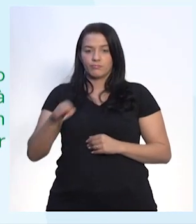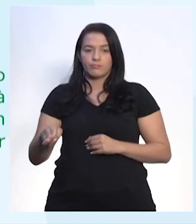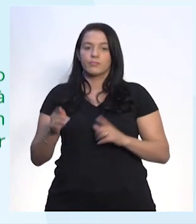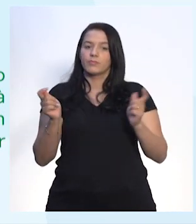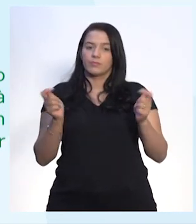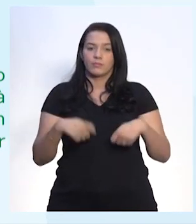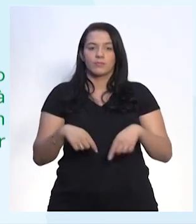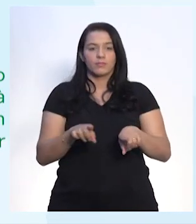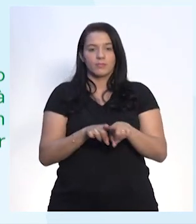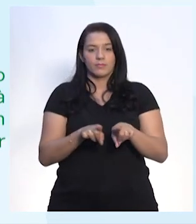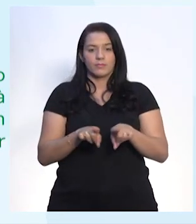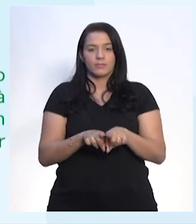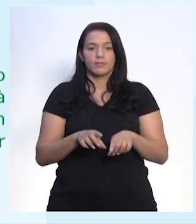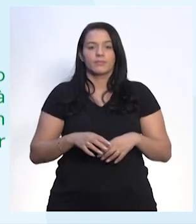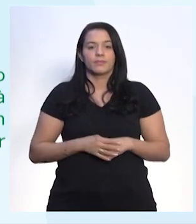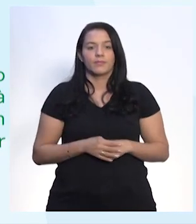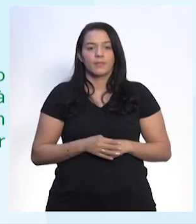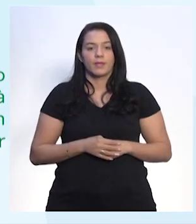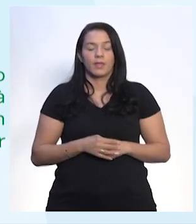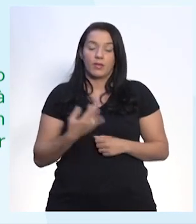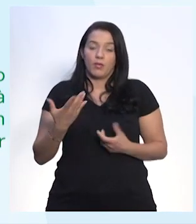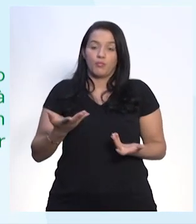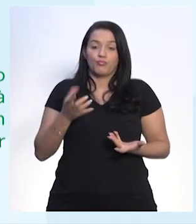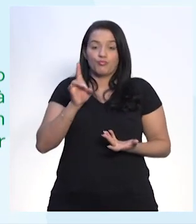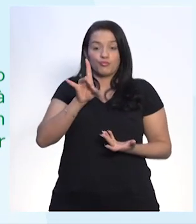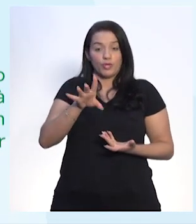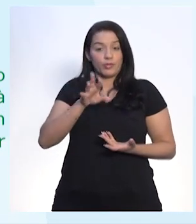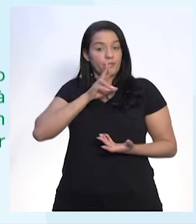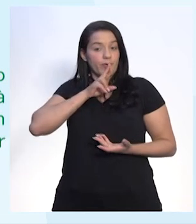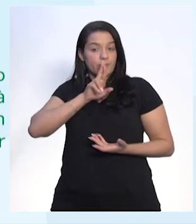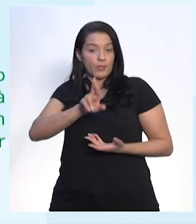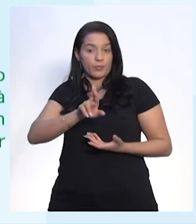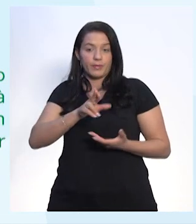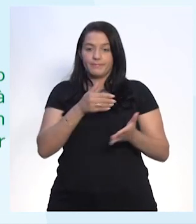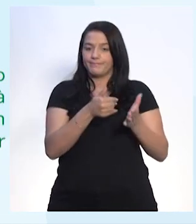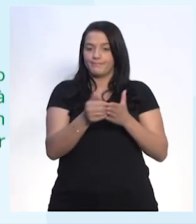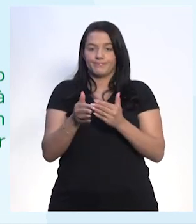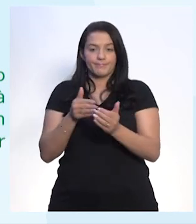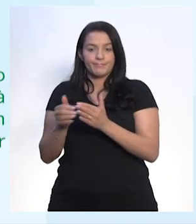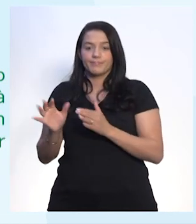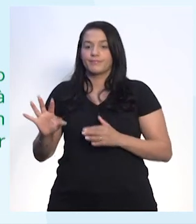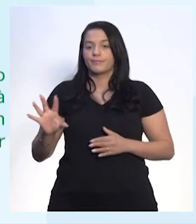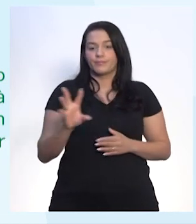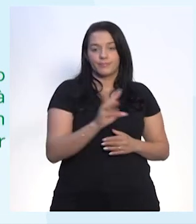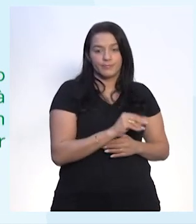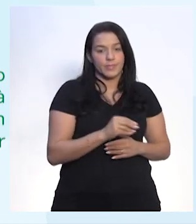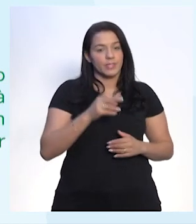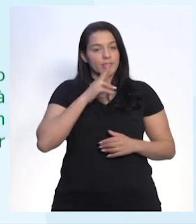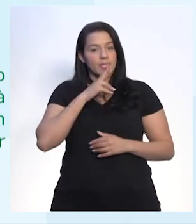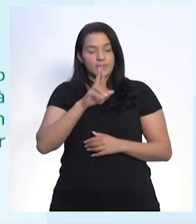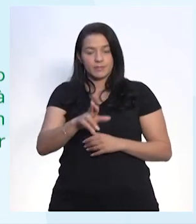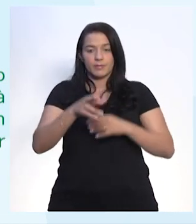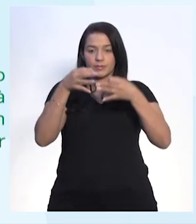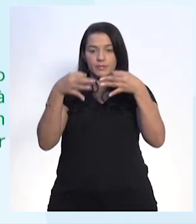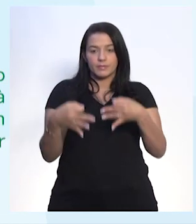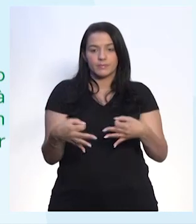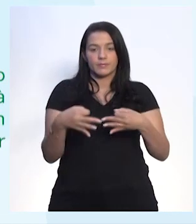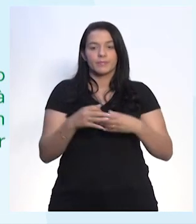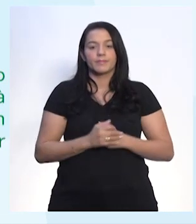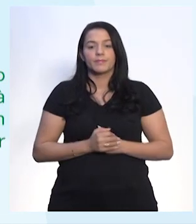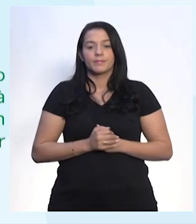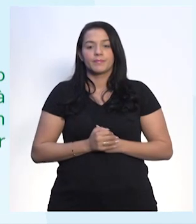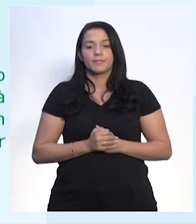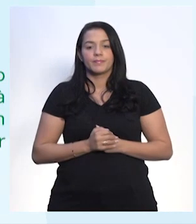pode ser. Então, os caminhos, né, são todos aí. Eu posso utilizar da forma com